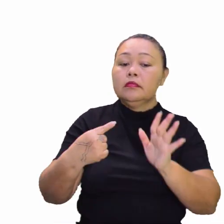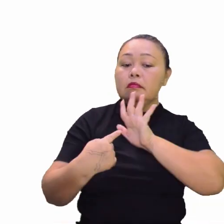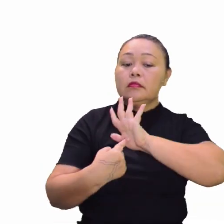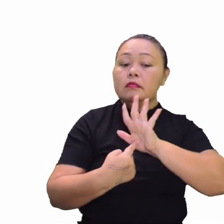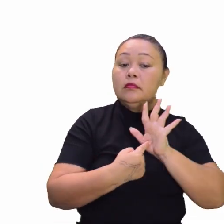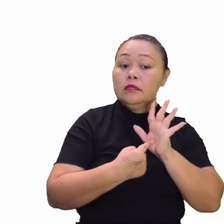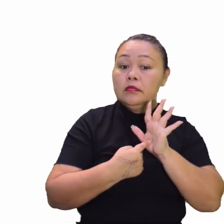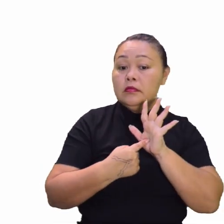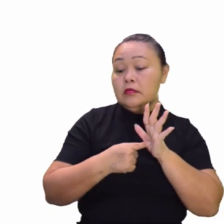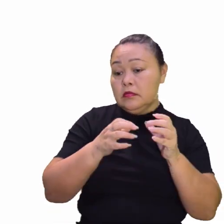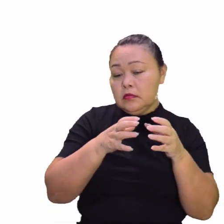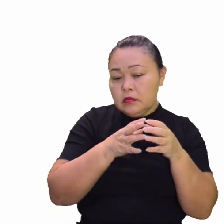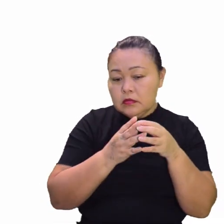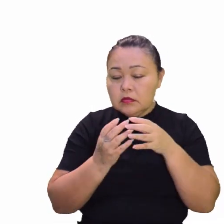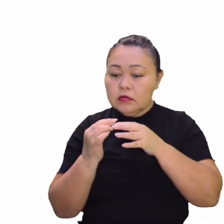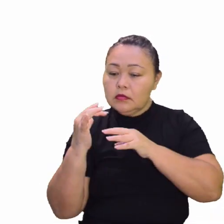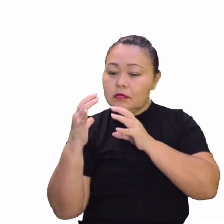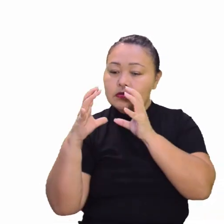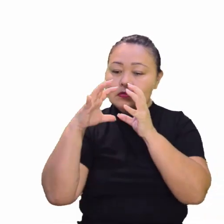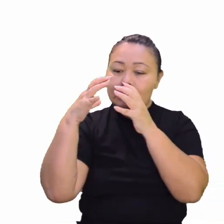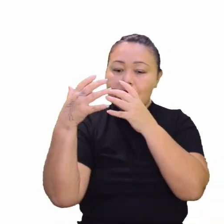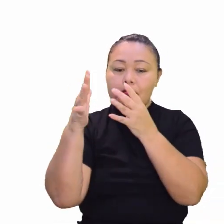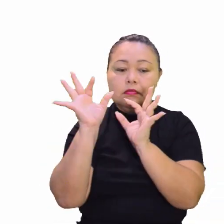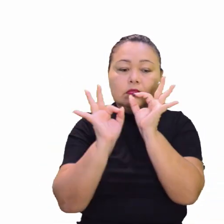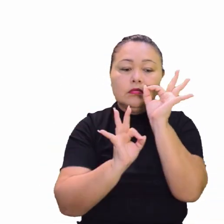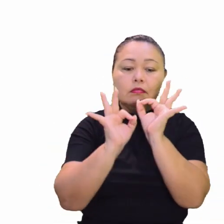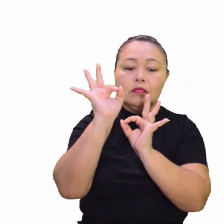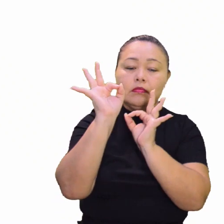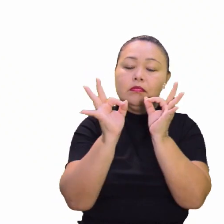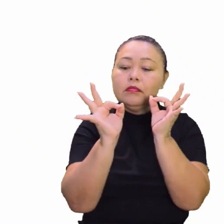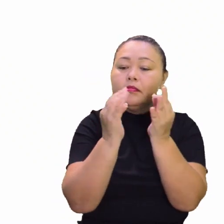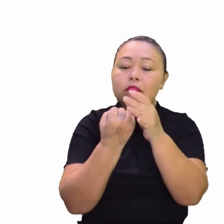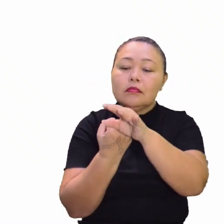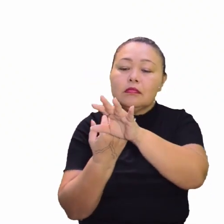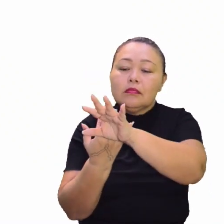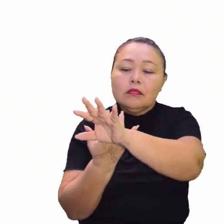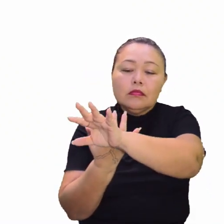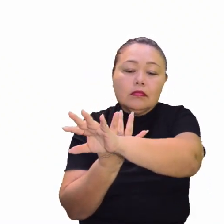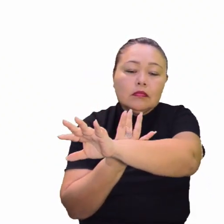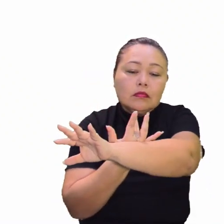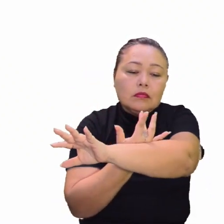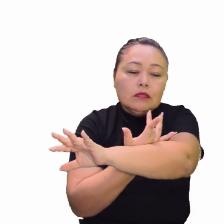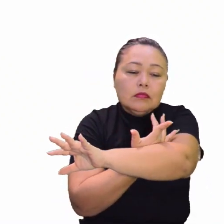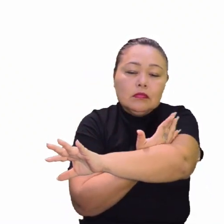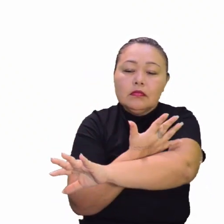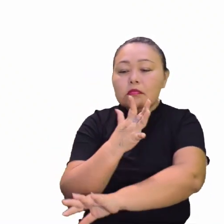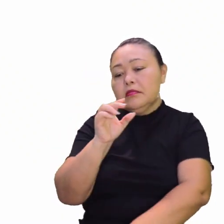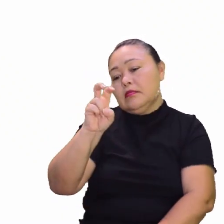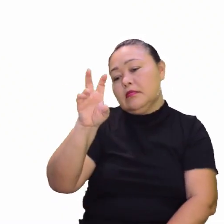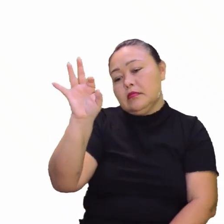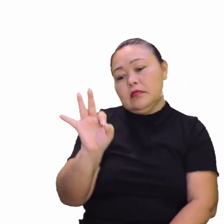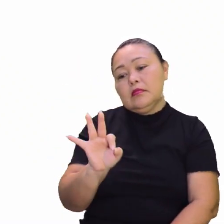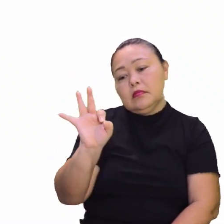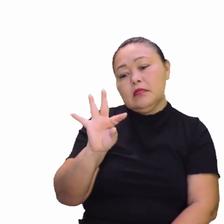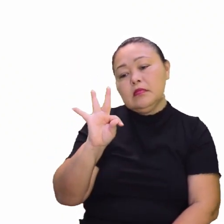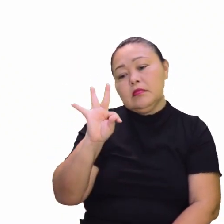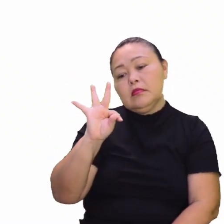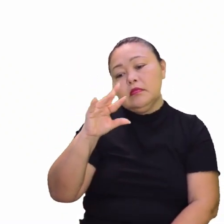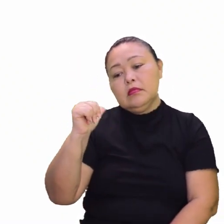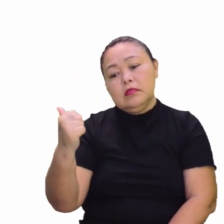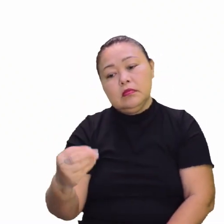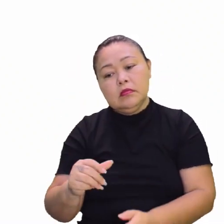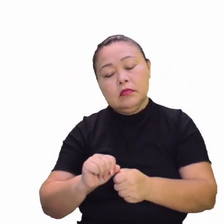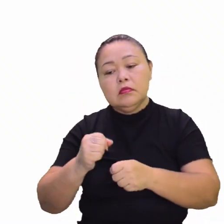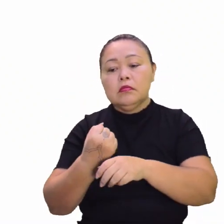Apresentam desde espécies arbustivas até formação de gramíneas. Ocupam cerca de 5% do